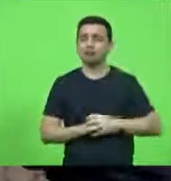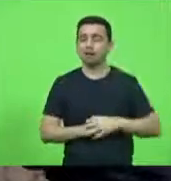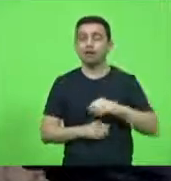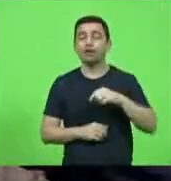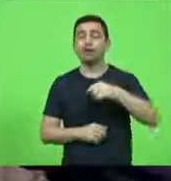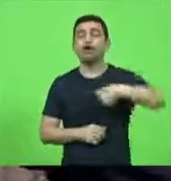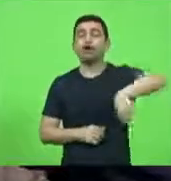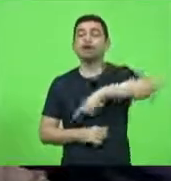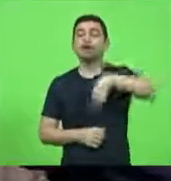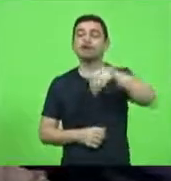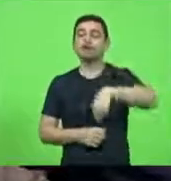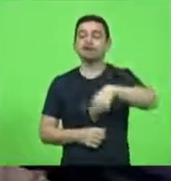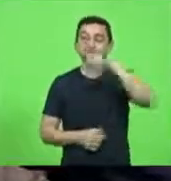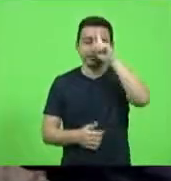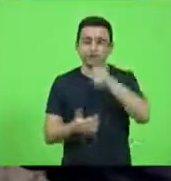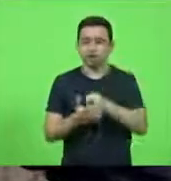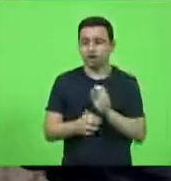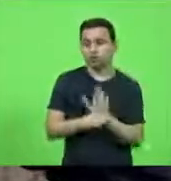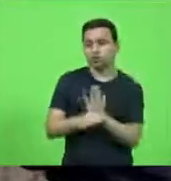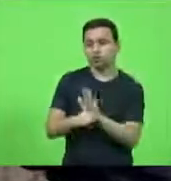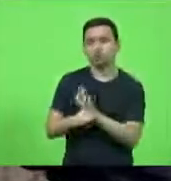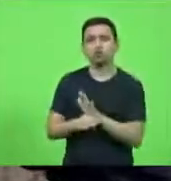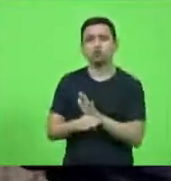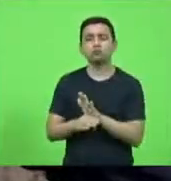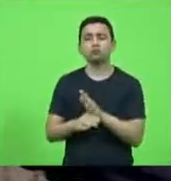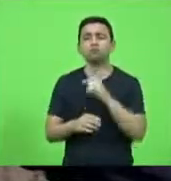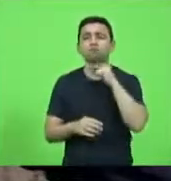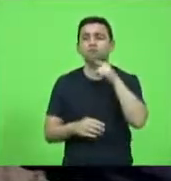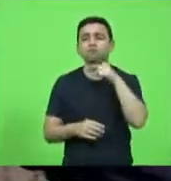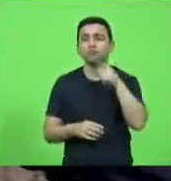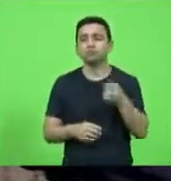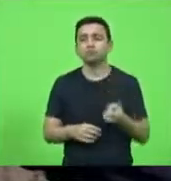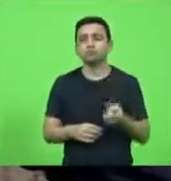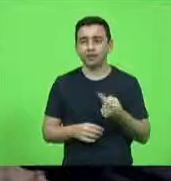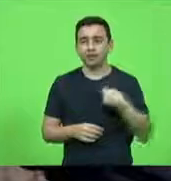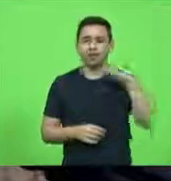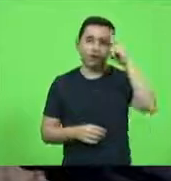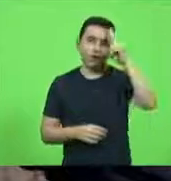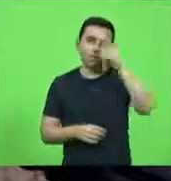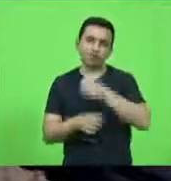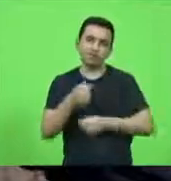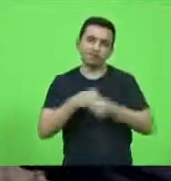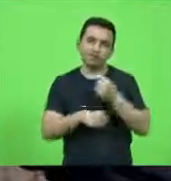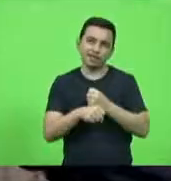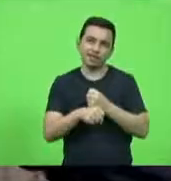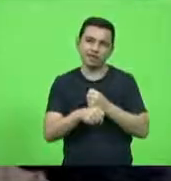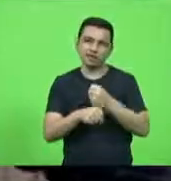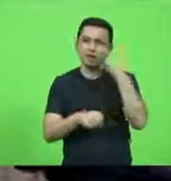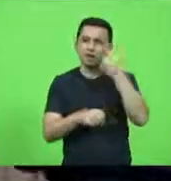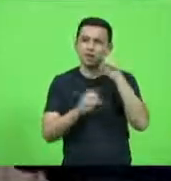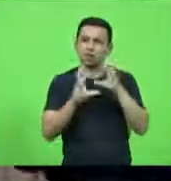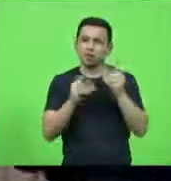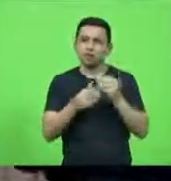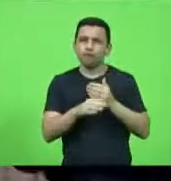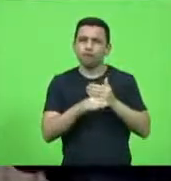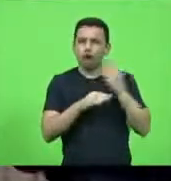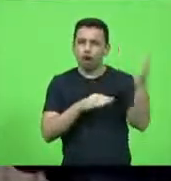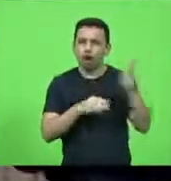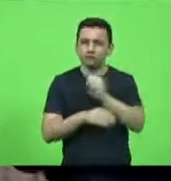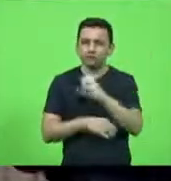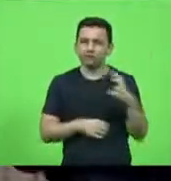do catarinense. Lembro, o ano passado, quando deputados, todos de fora de Santa Catarina, resolveram